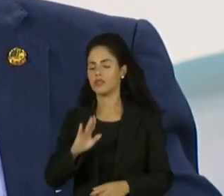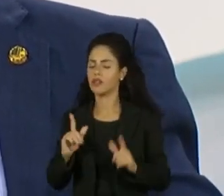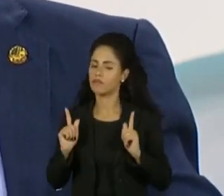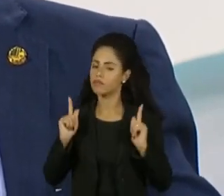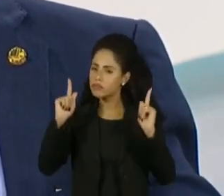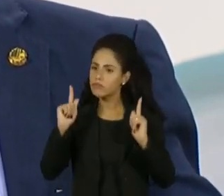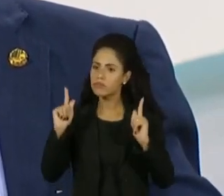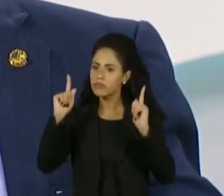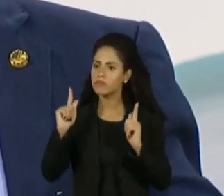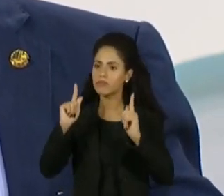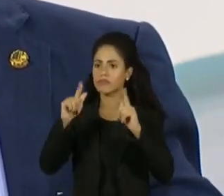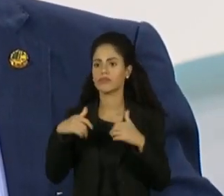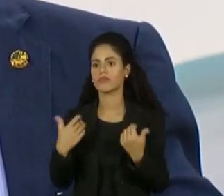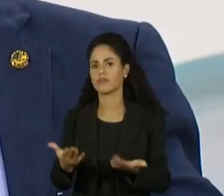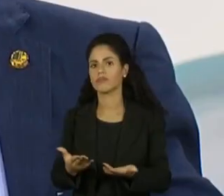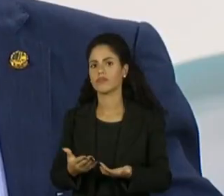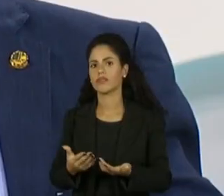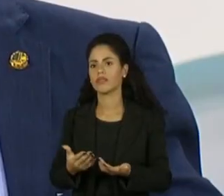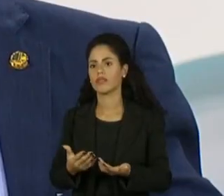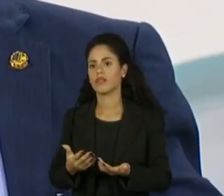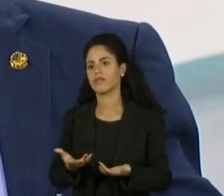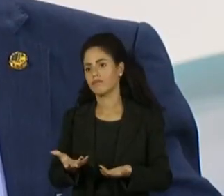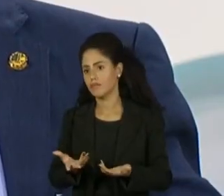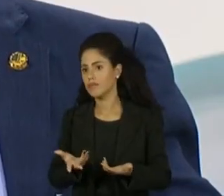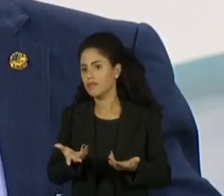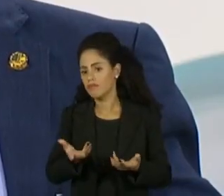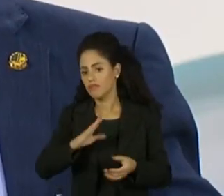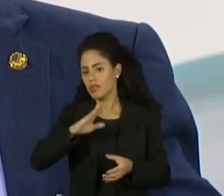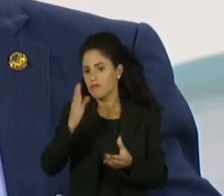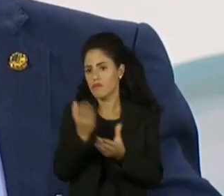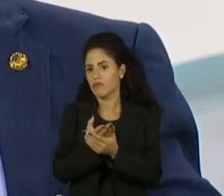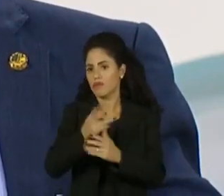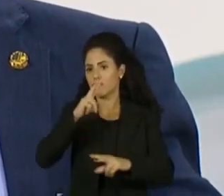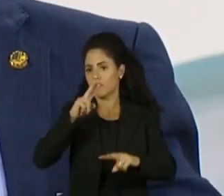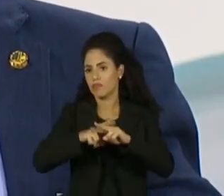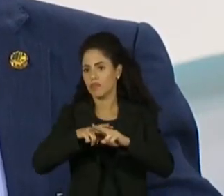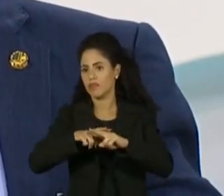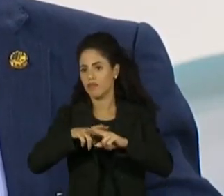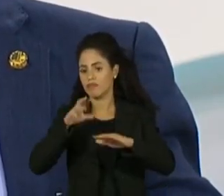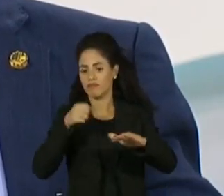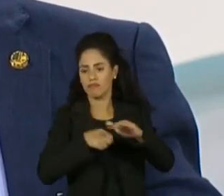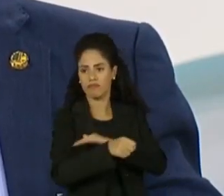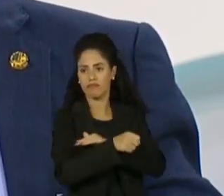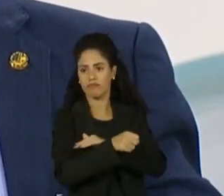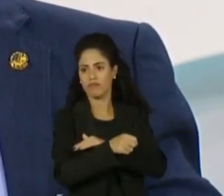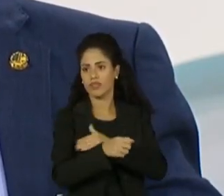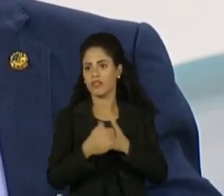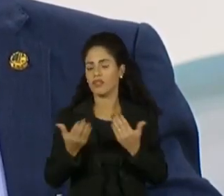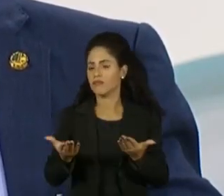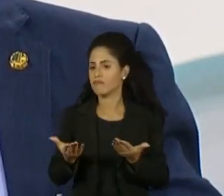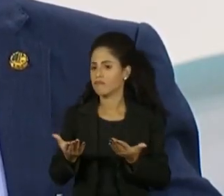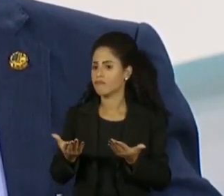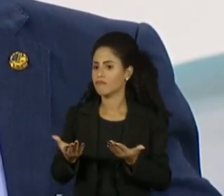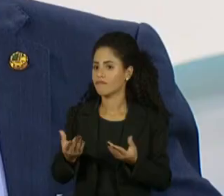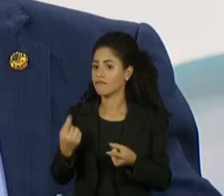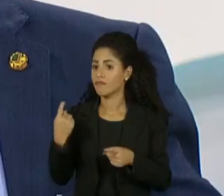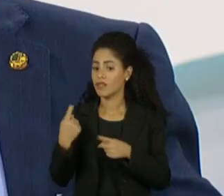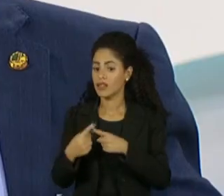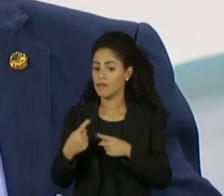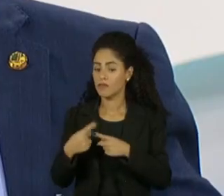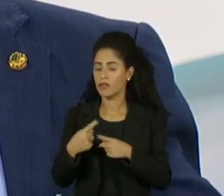protestando, senador, serem arrastados como no processo de uma prisão industrial, porque não houve individualização do processo, porque